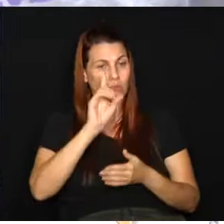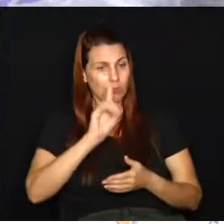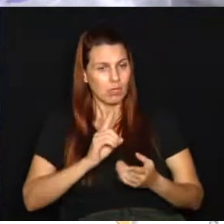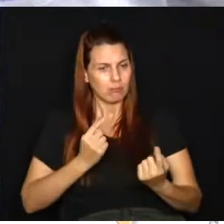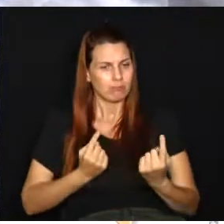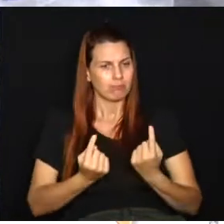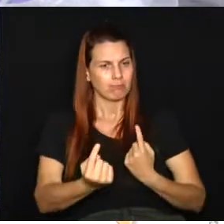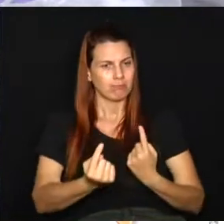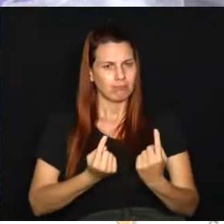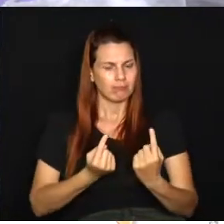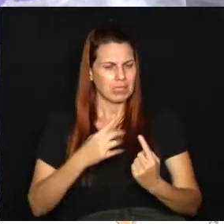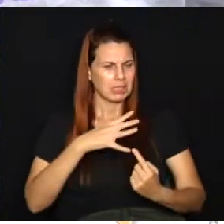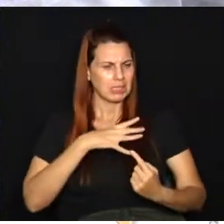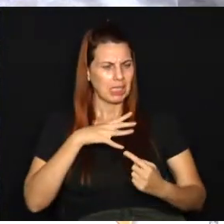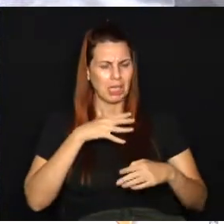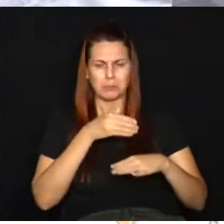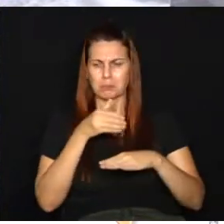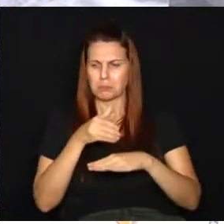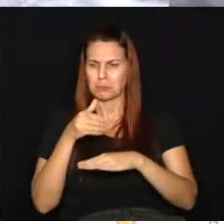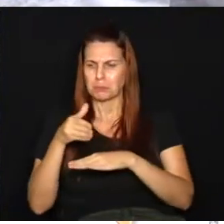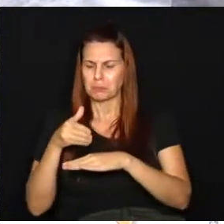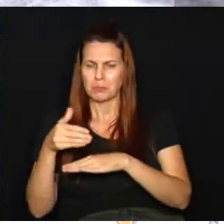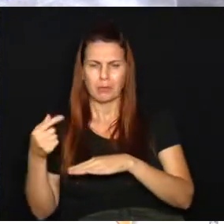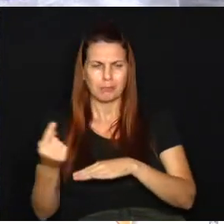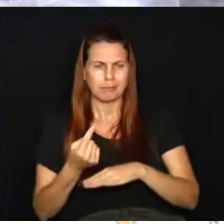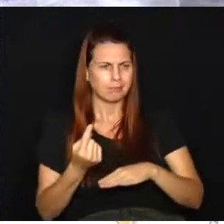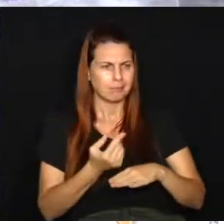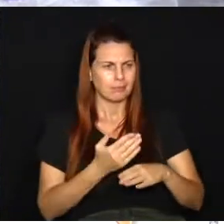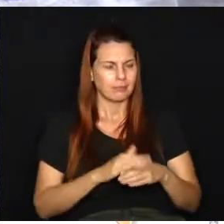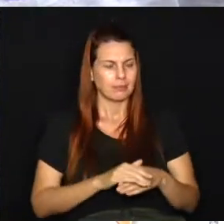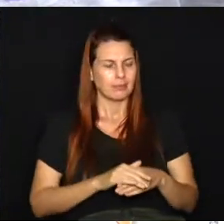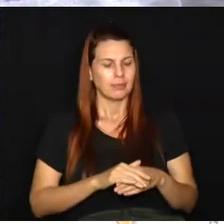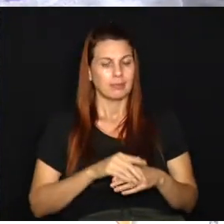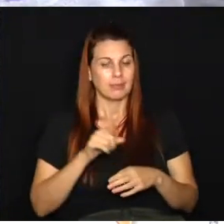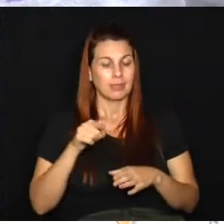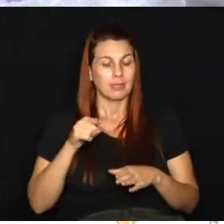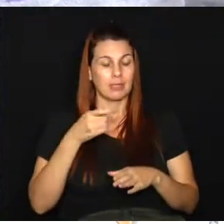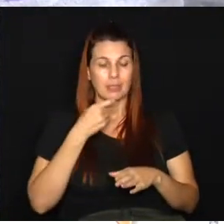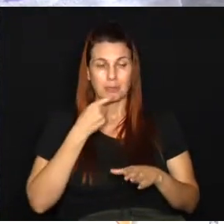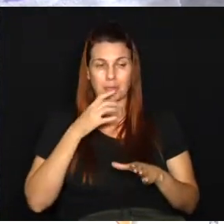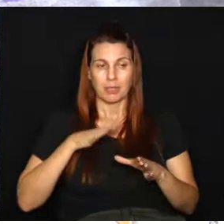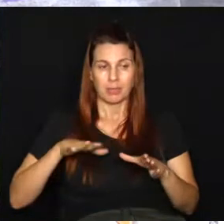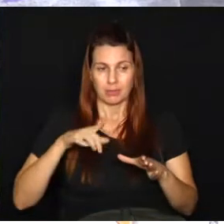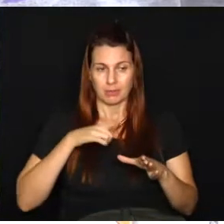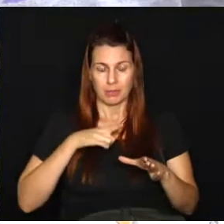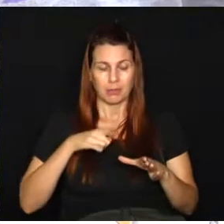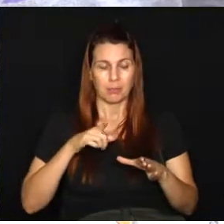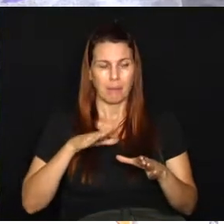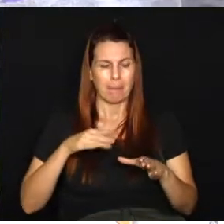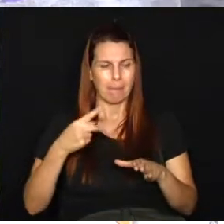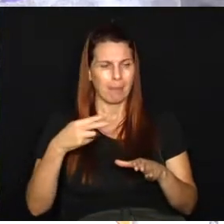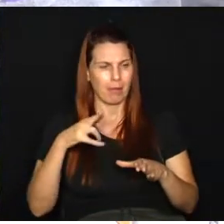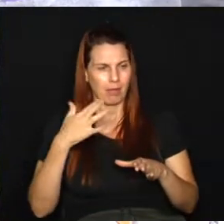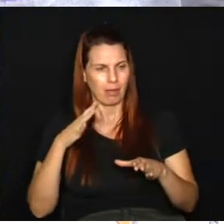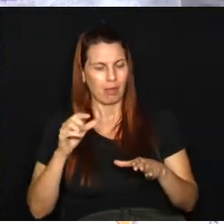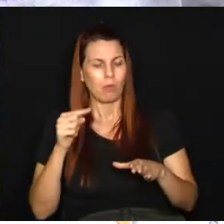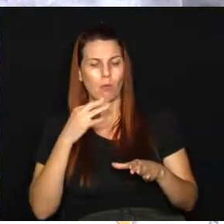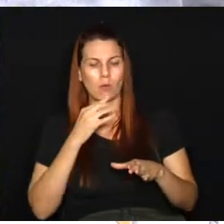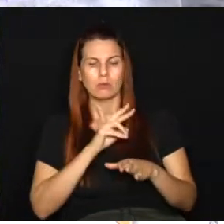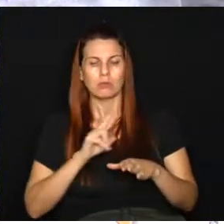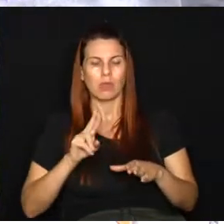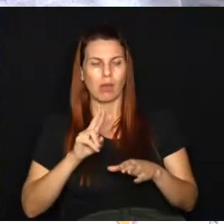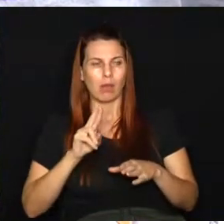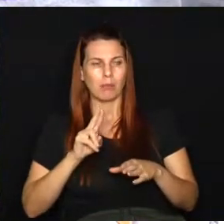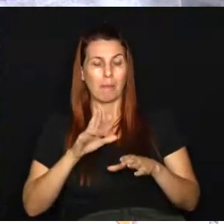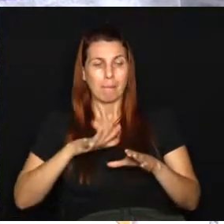estar presente, viver a cidade. Tem uma praça lá em Campinas que é conhecida como Praça do Estupro, e a gente